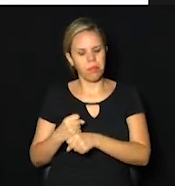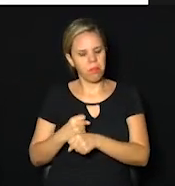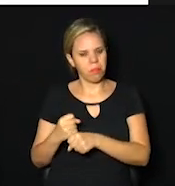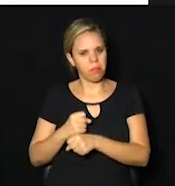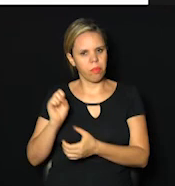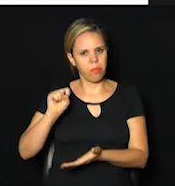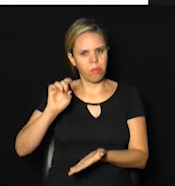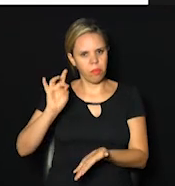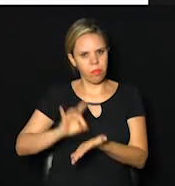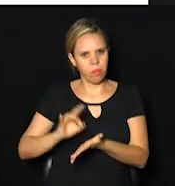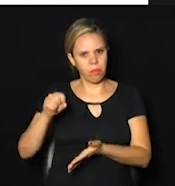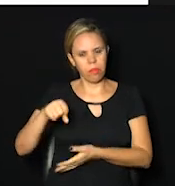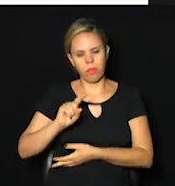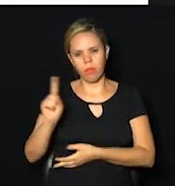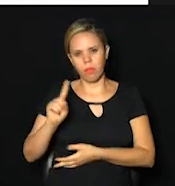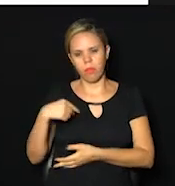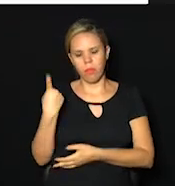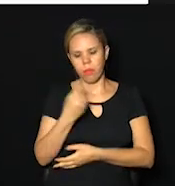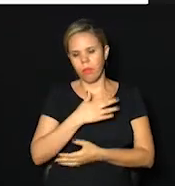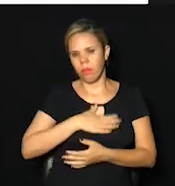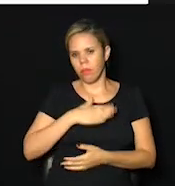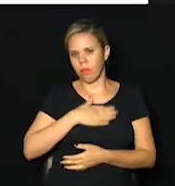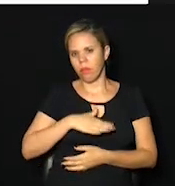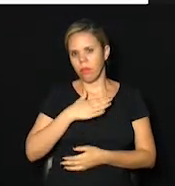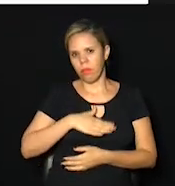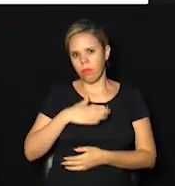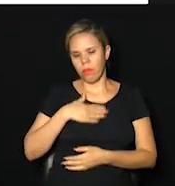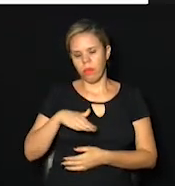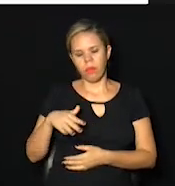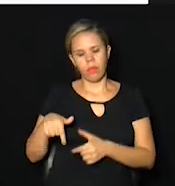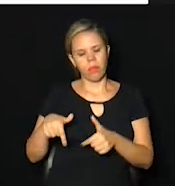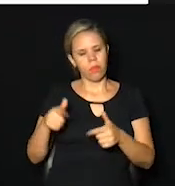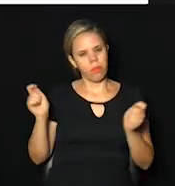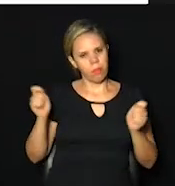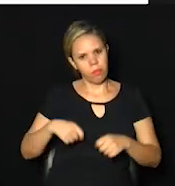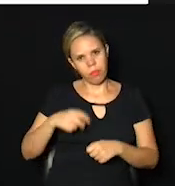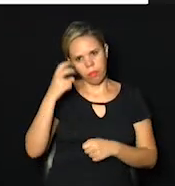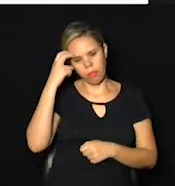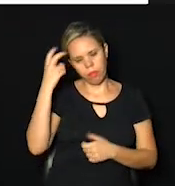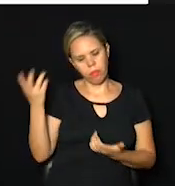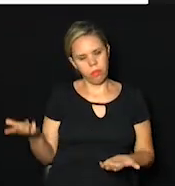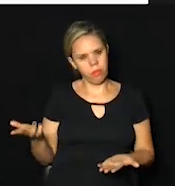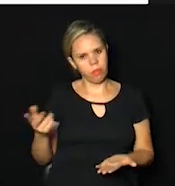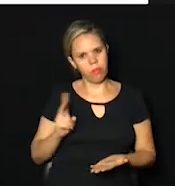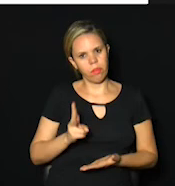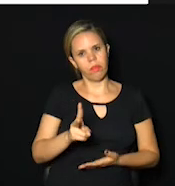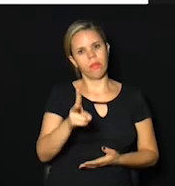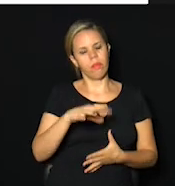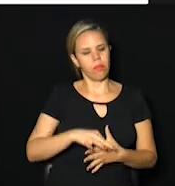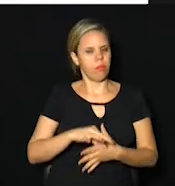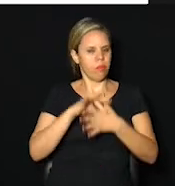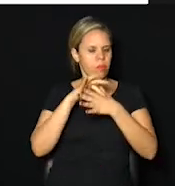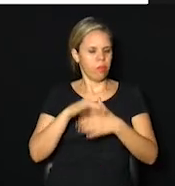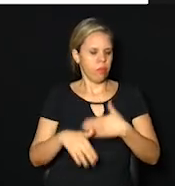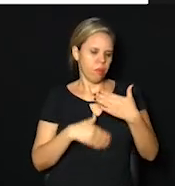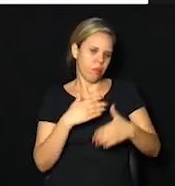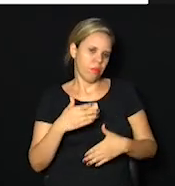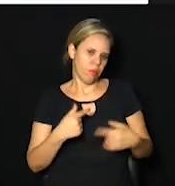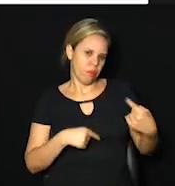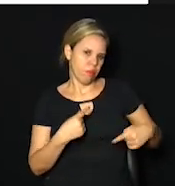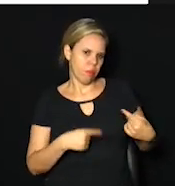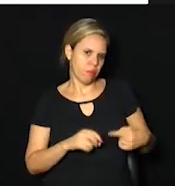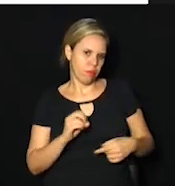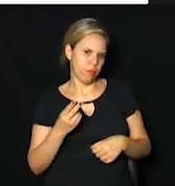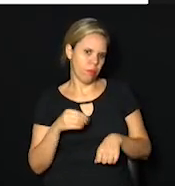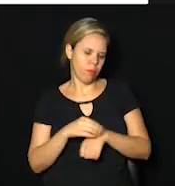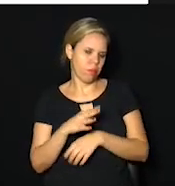não a nossa tranquilidade, a nossa competência para continuar liderando o processo político ou para passar